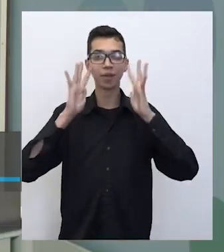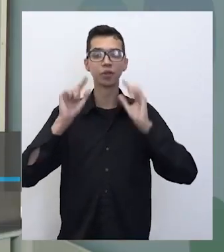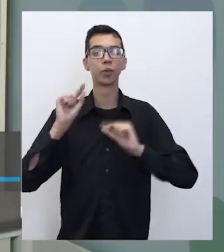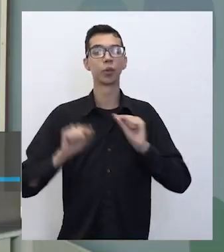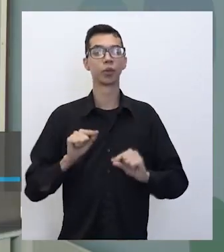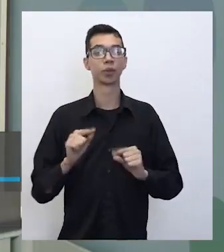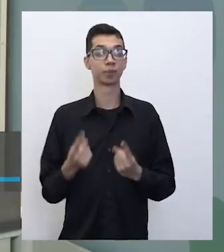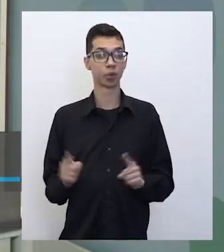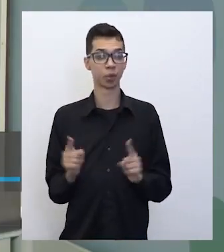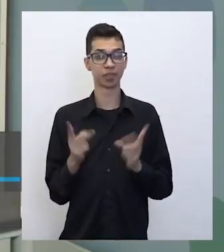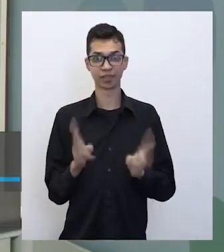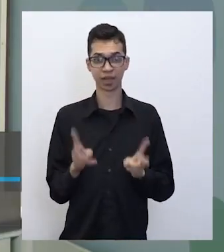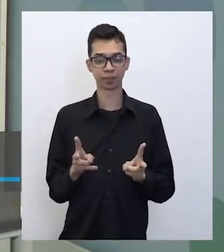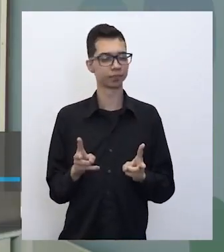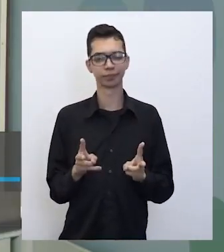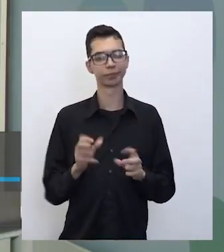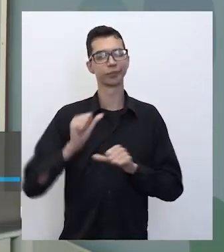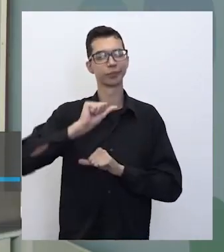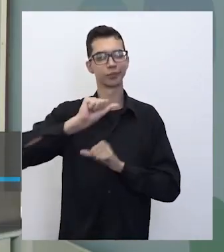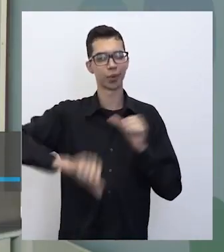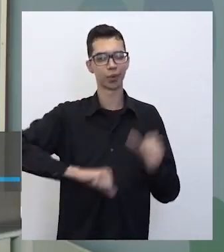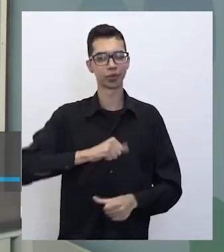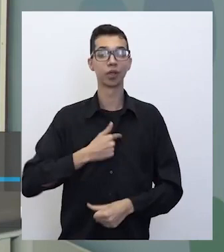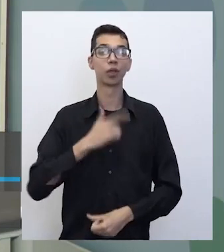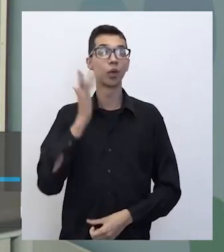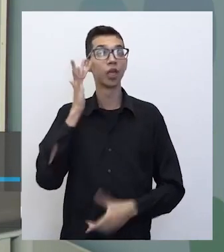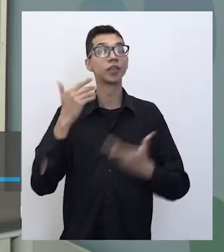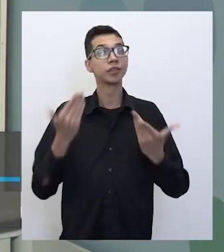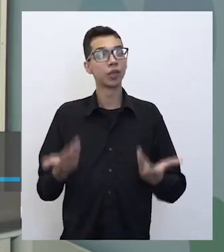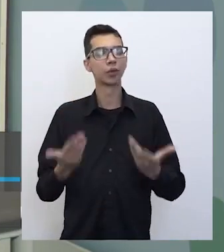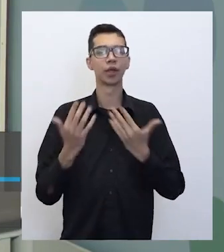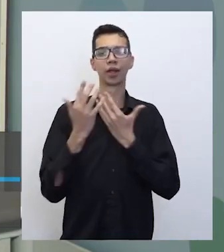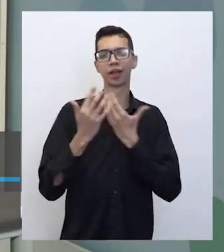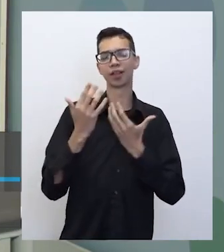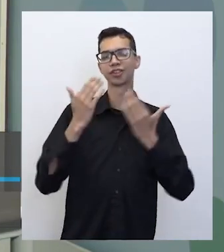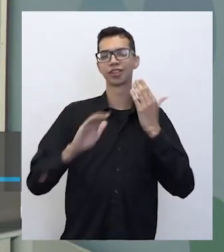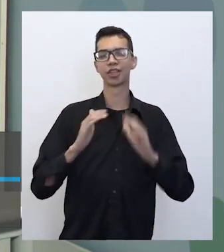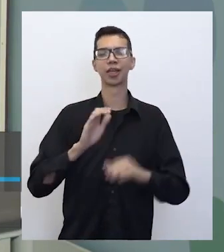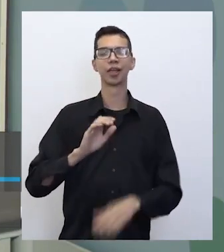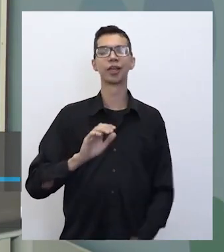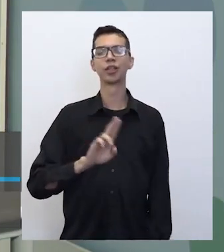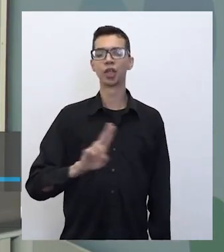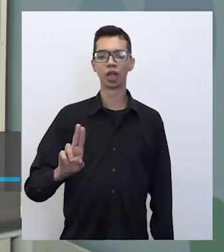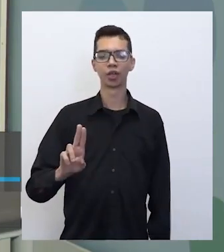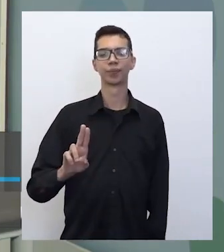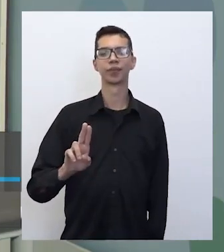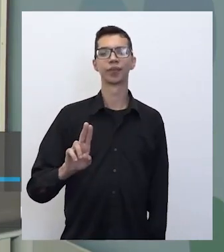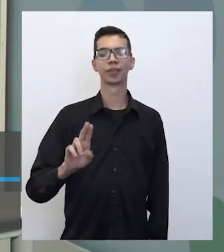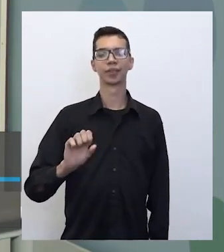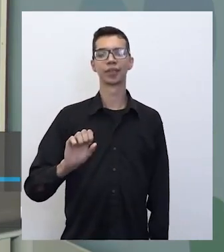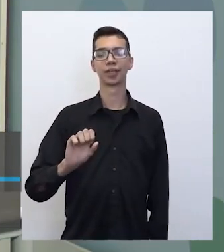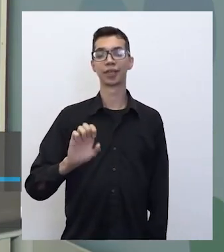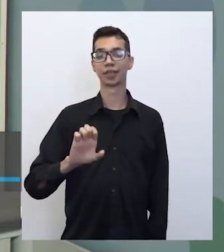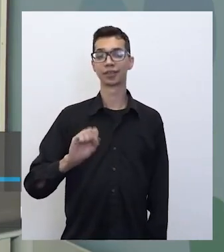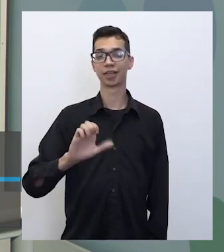tipo de música. Aí, na minha cabeça, aí que entra a cantiga de escárnio e maldizer, que são cantigas também, que